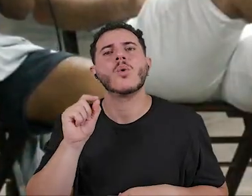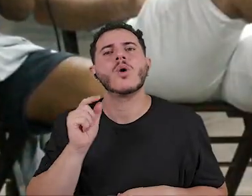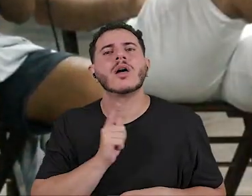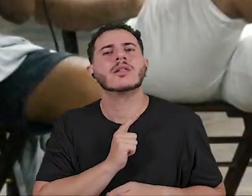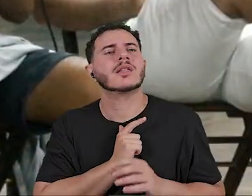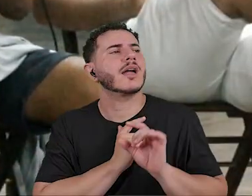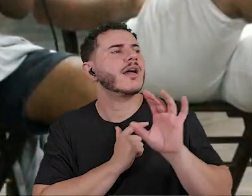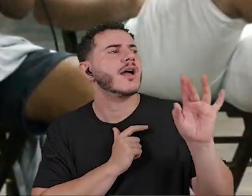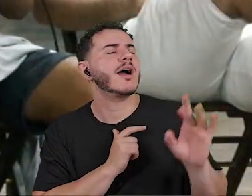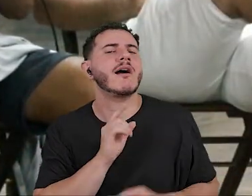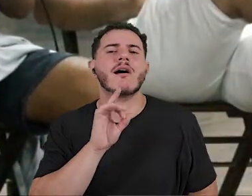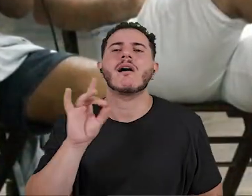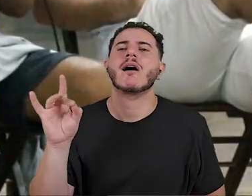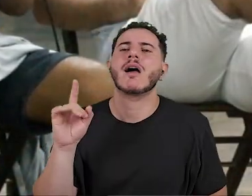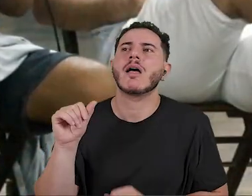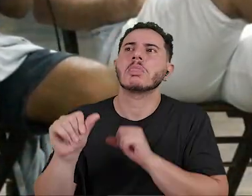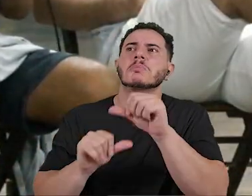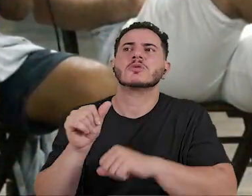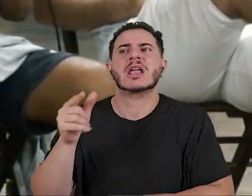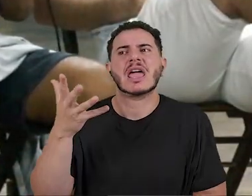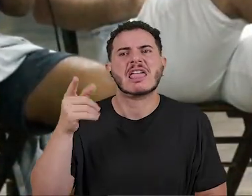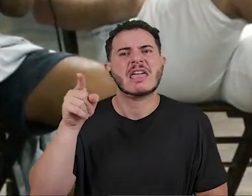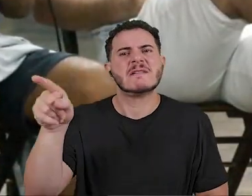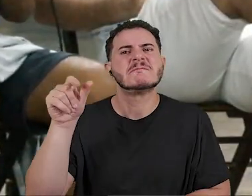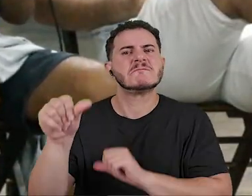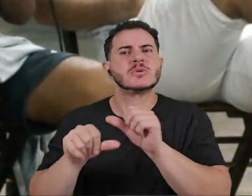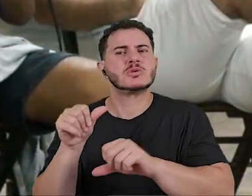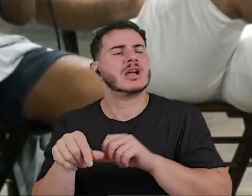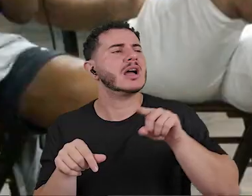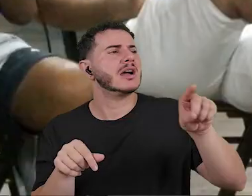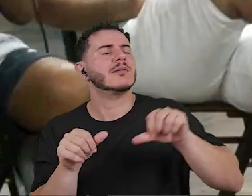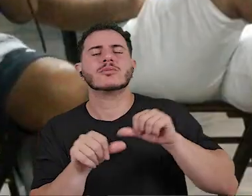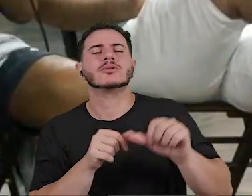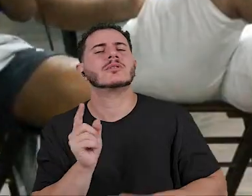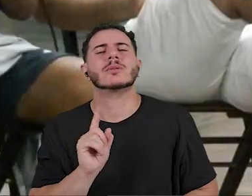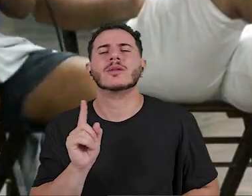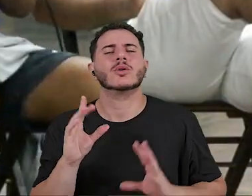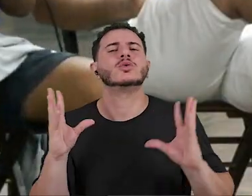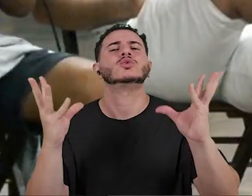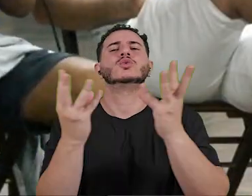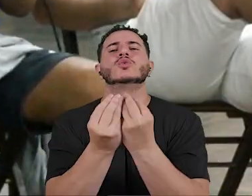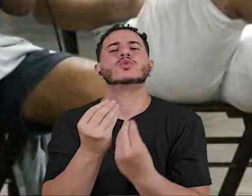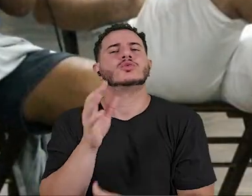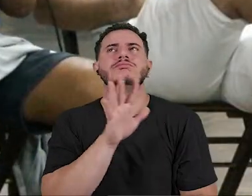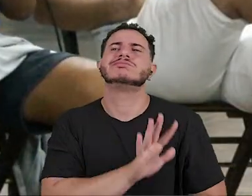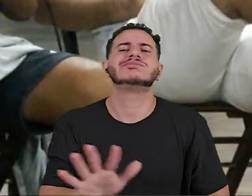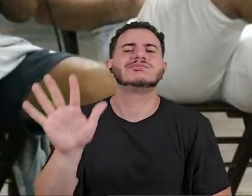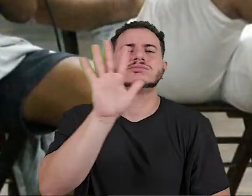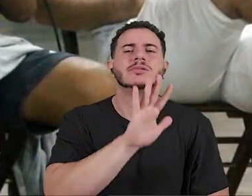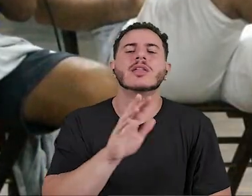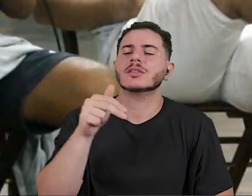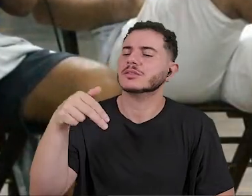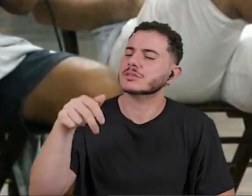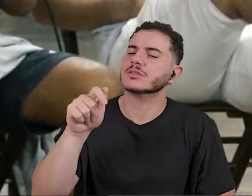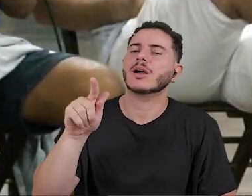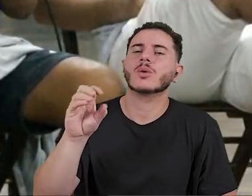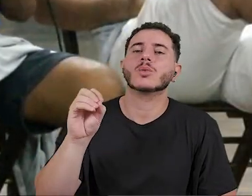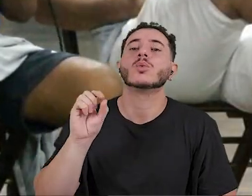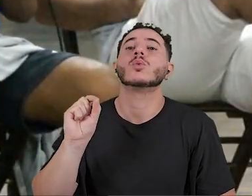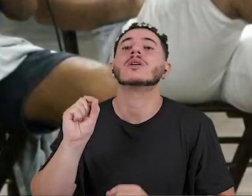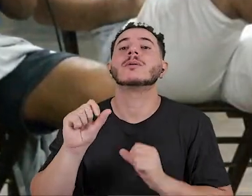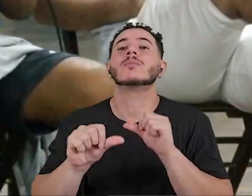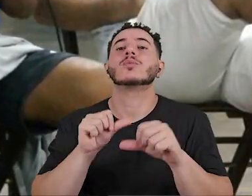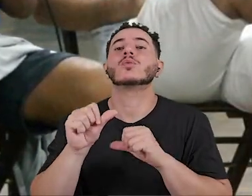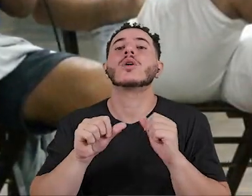todas as nações são Nagô, agora só muda aonde vai morar o terreiro. Onde se abre o terreiro, a rainha,